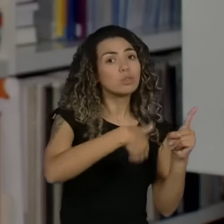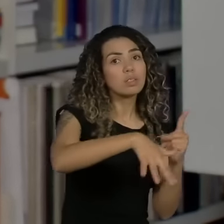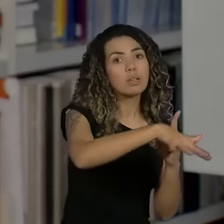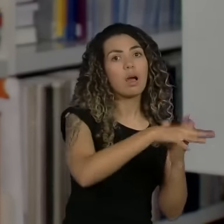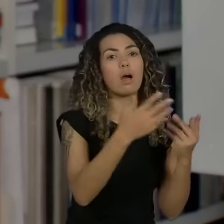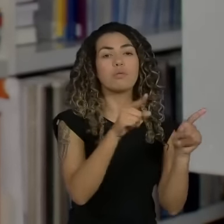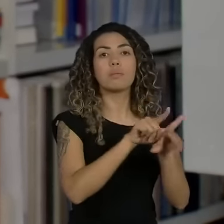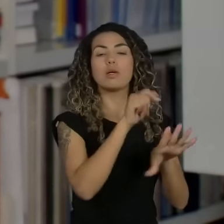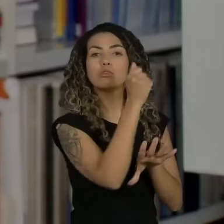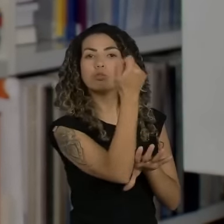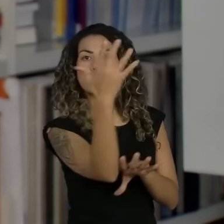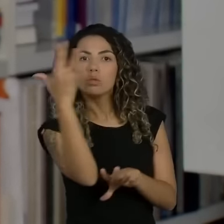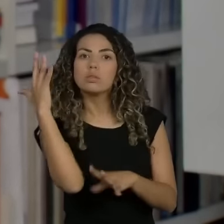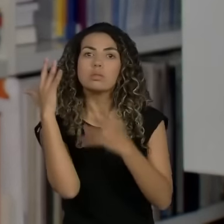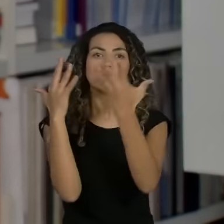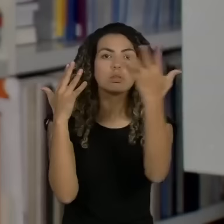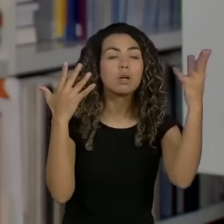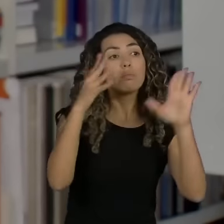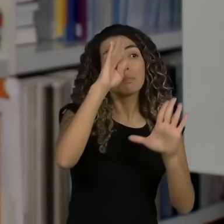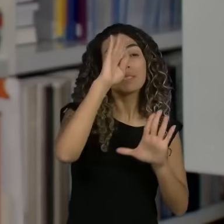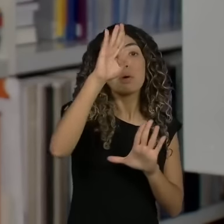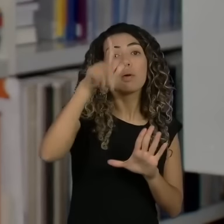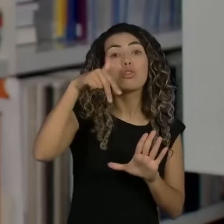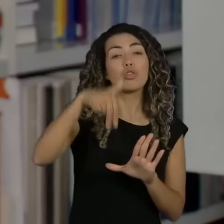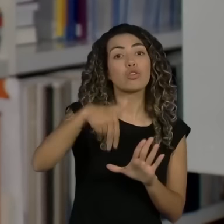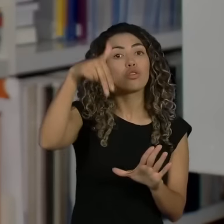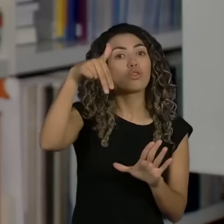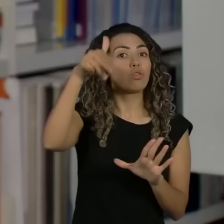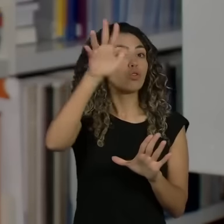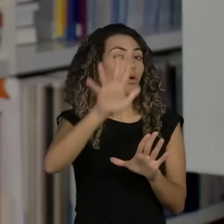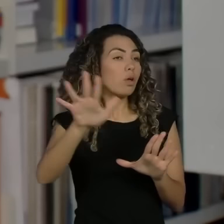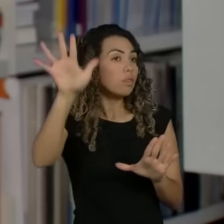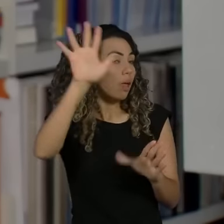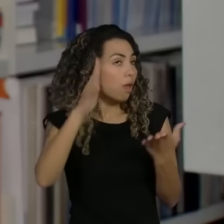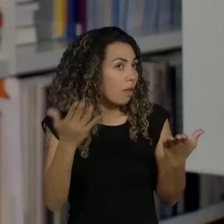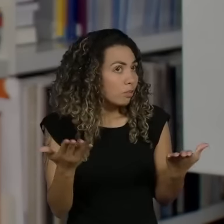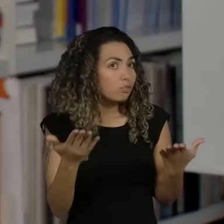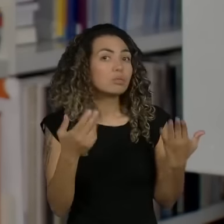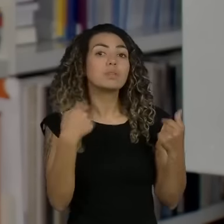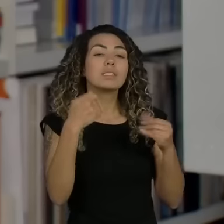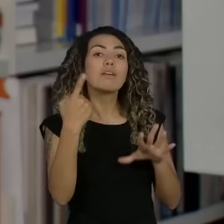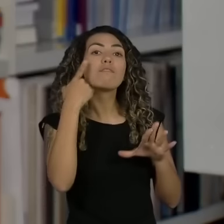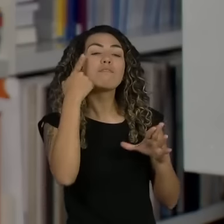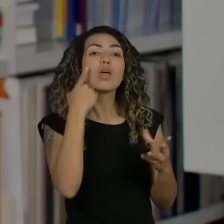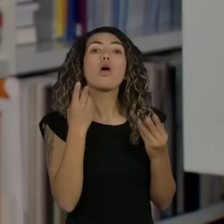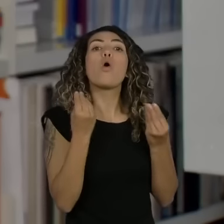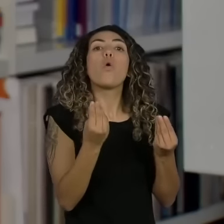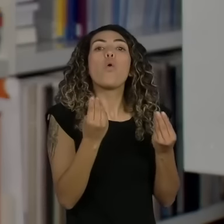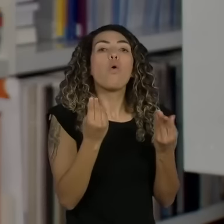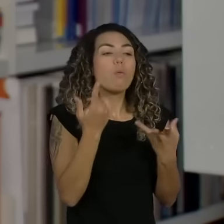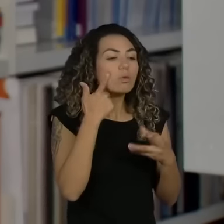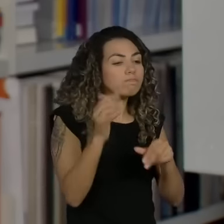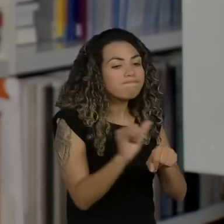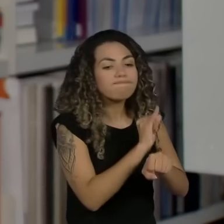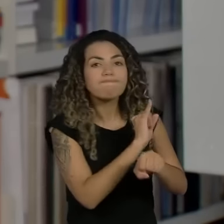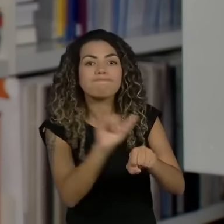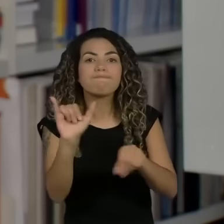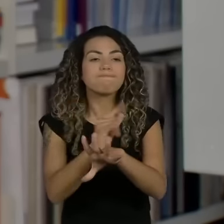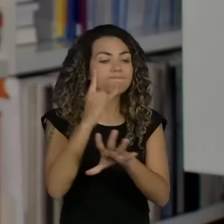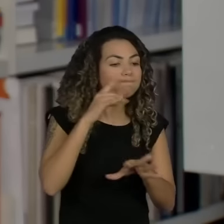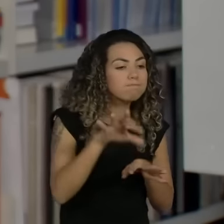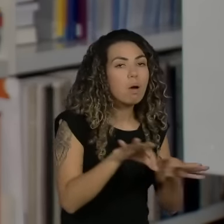as comunidades, principalmente no Nordeste, né, uso de recursos hídricos, né, que compete, né, com outros usos